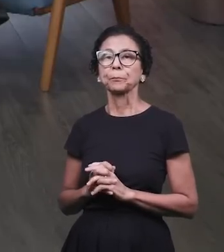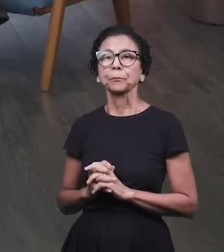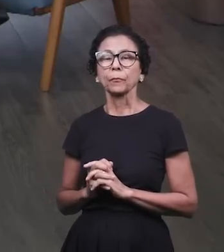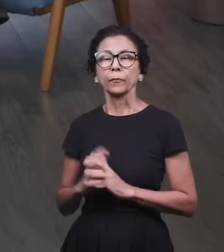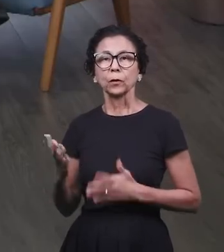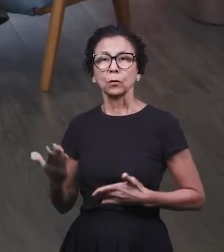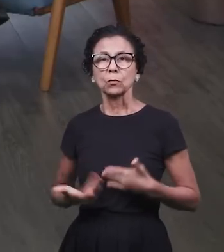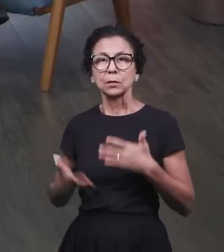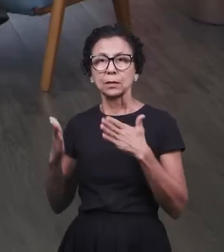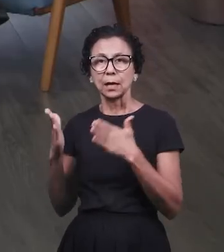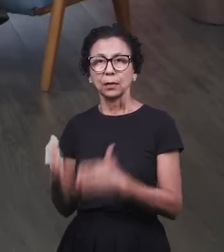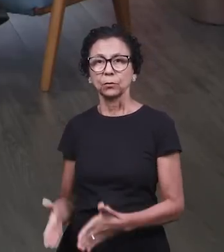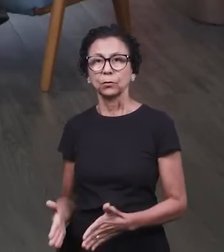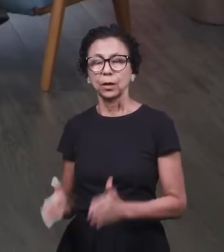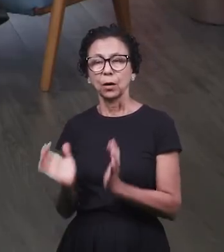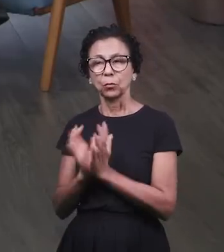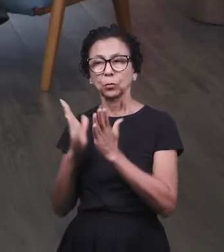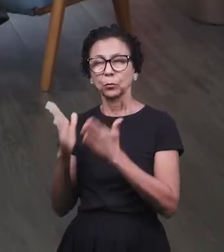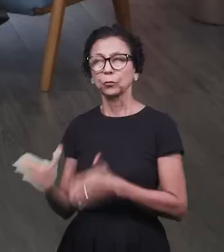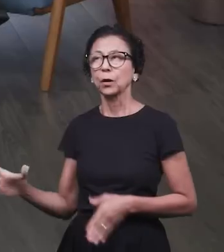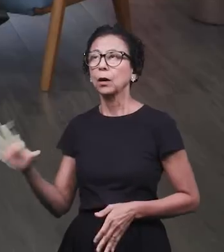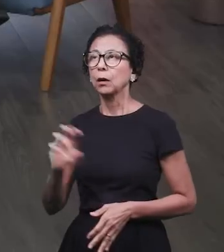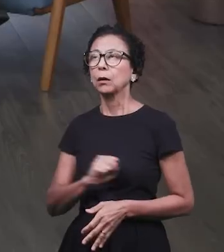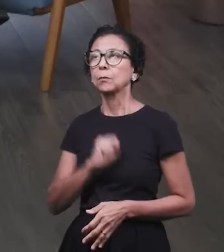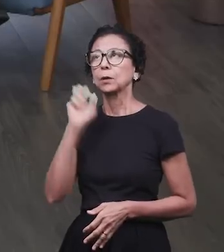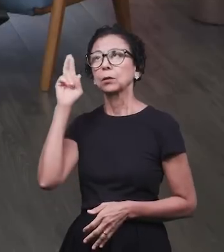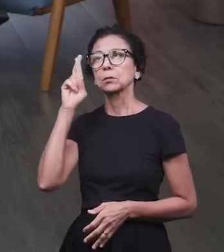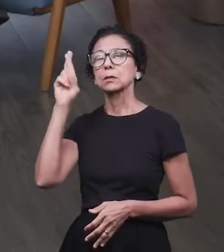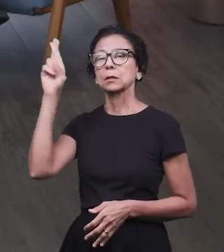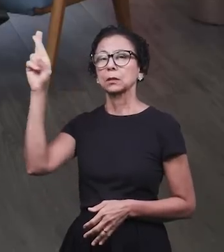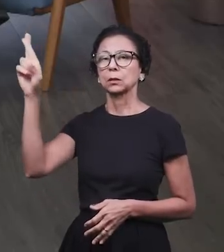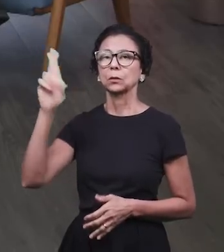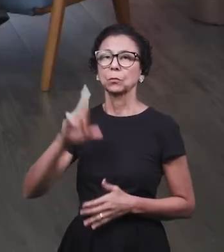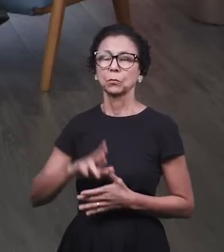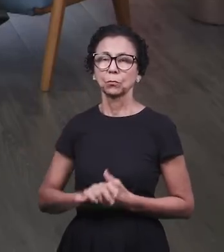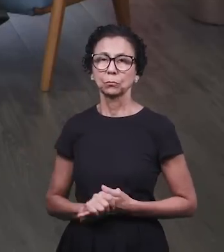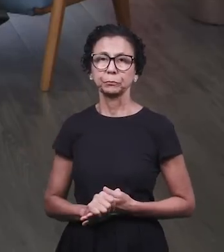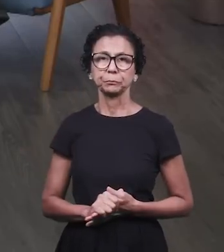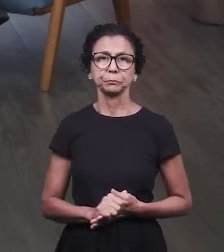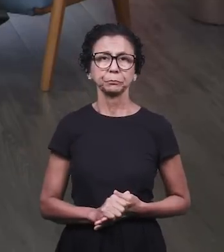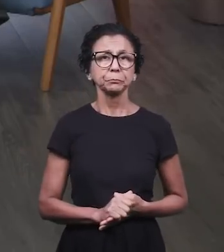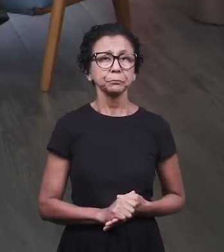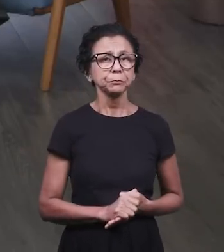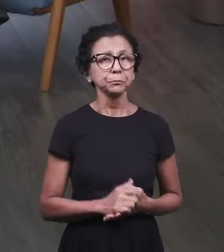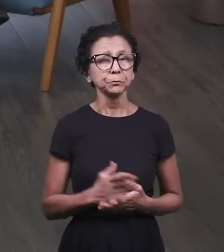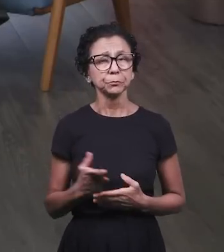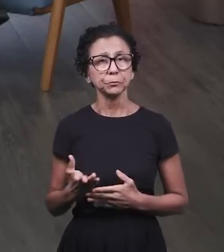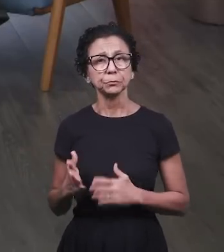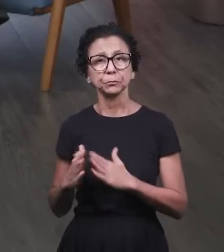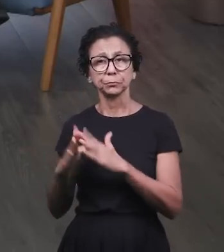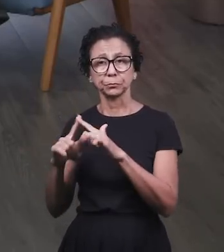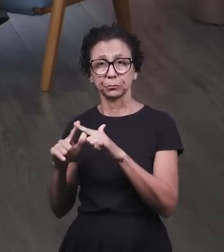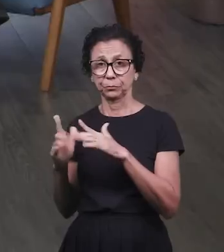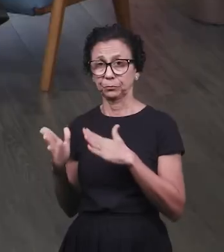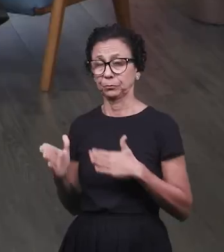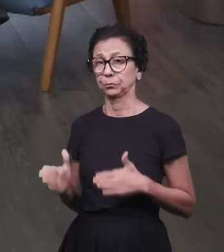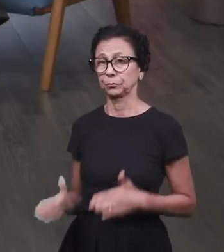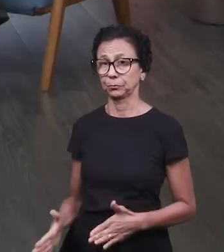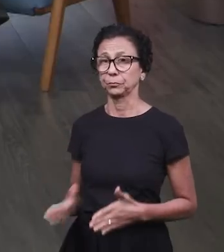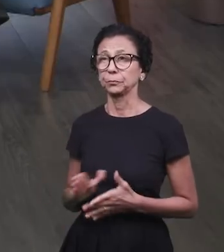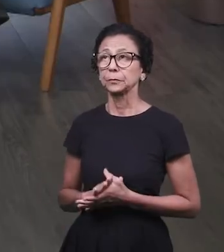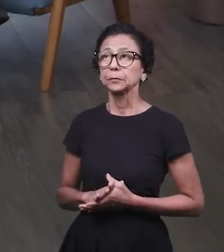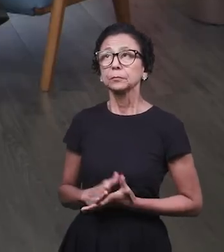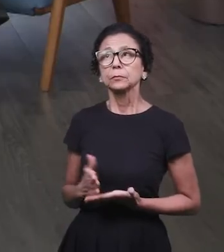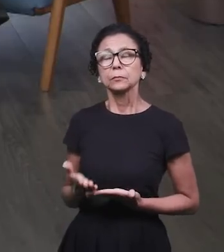a salvação e a própria vida da igreja fiel requer